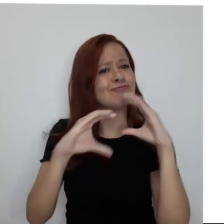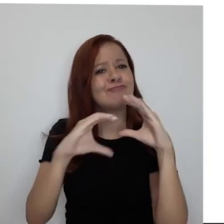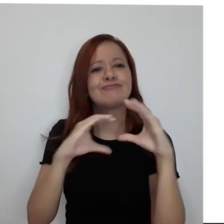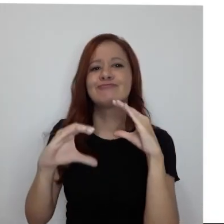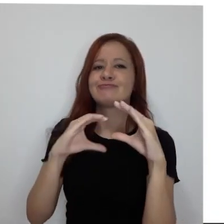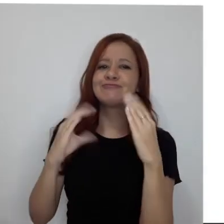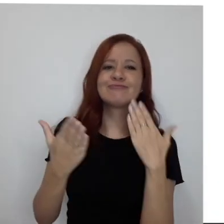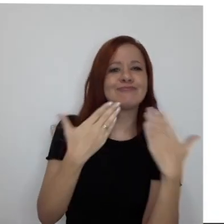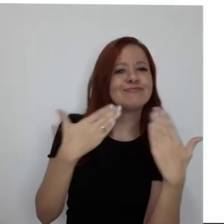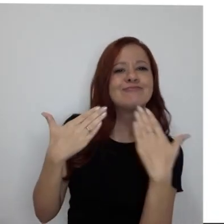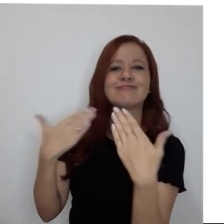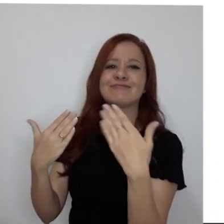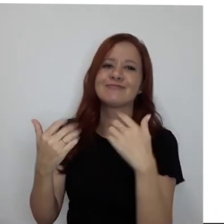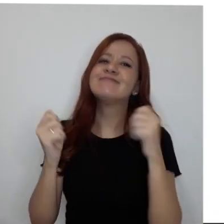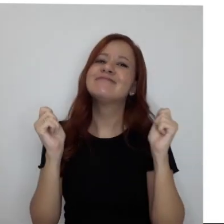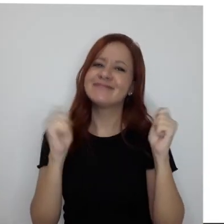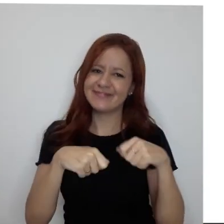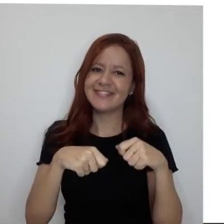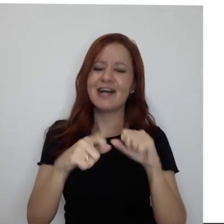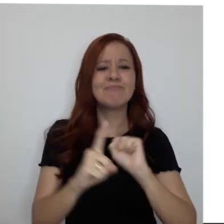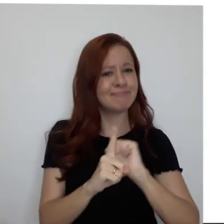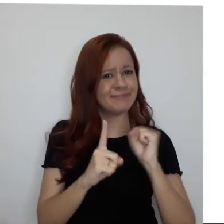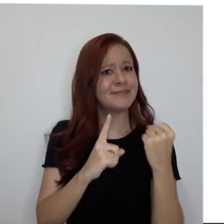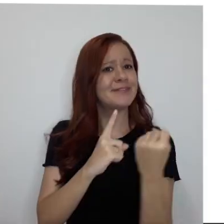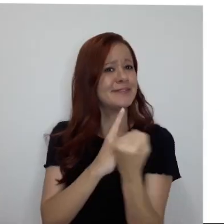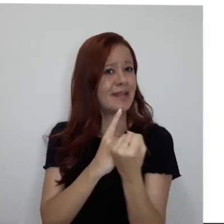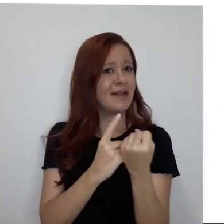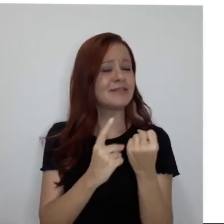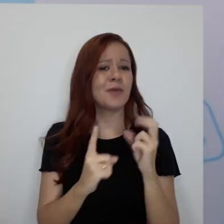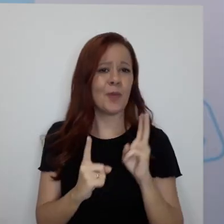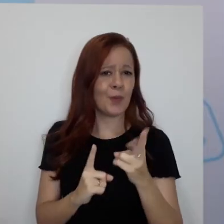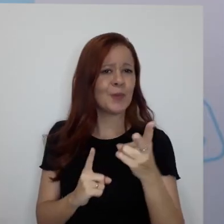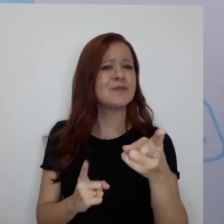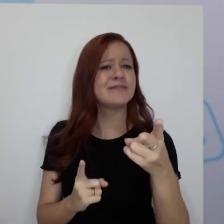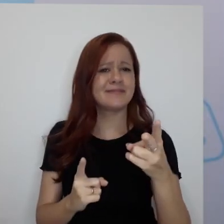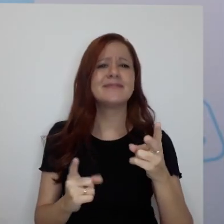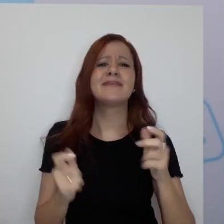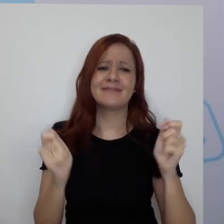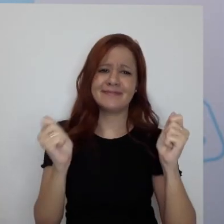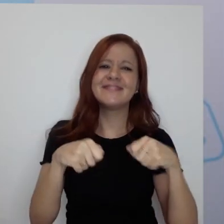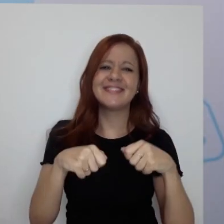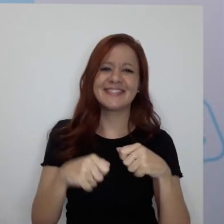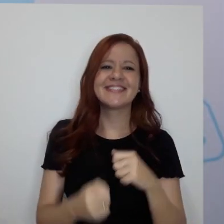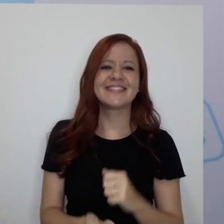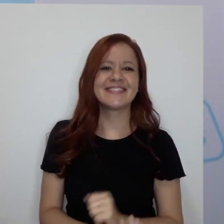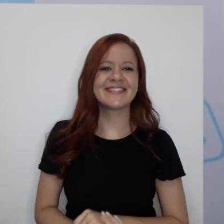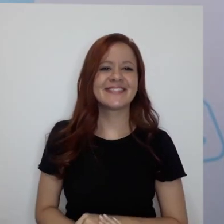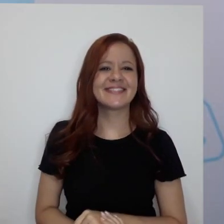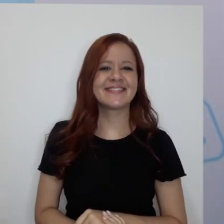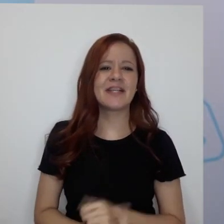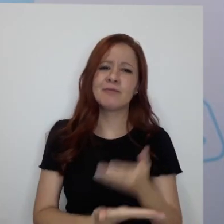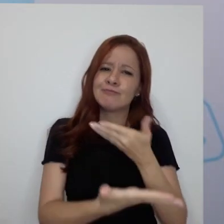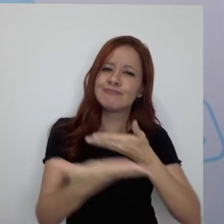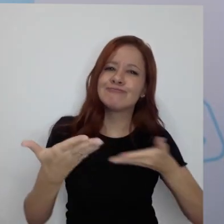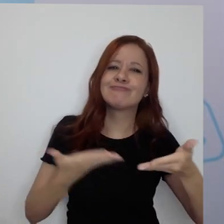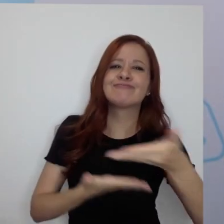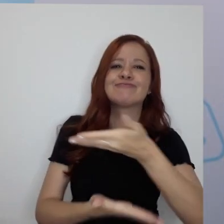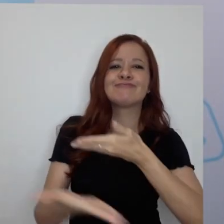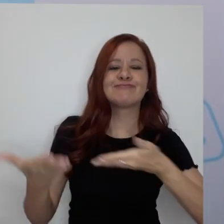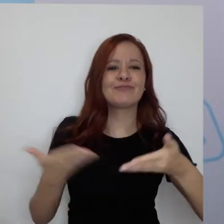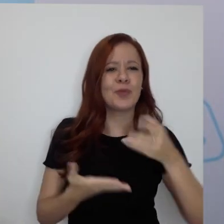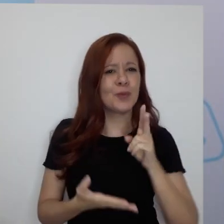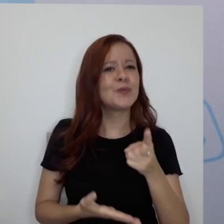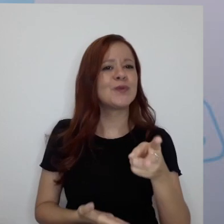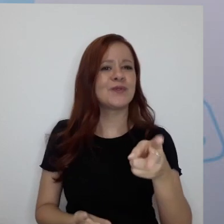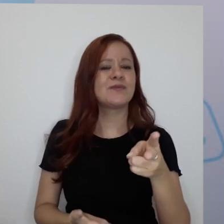para continuar vivendo na sociedade e nessa interação com o outro, certo? Então, o